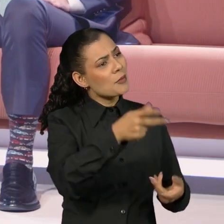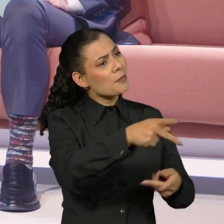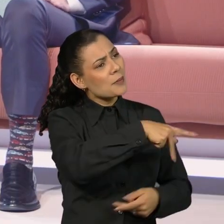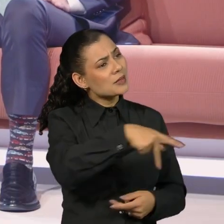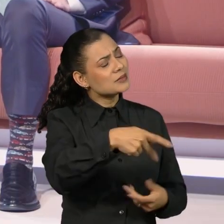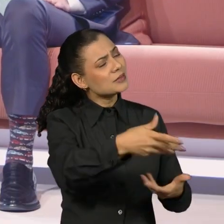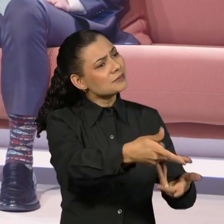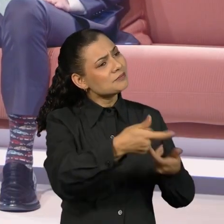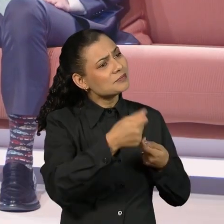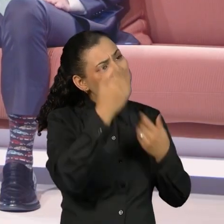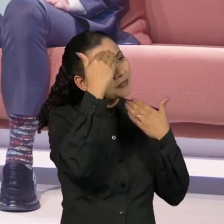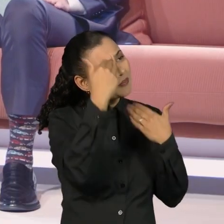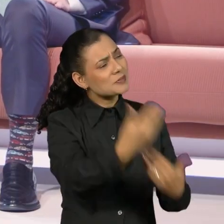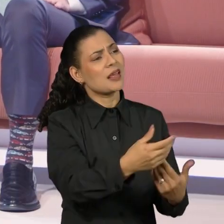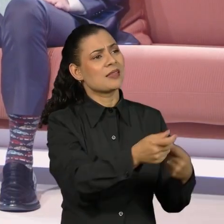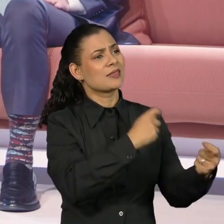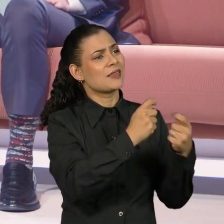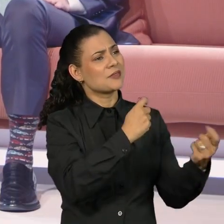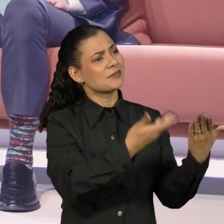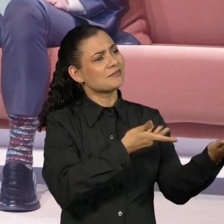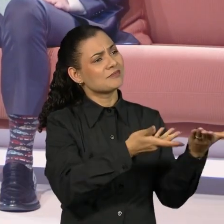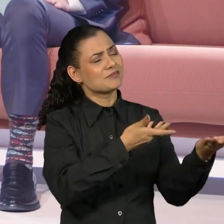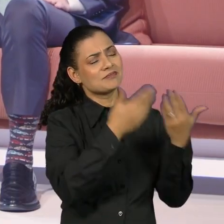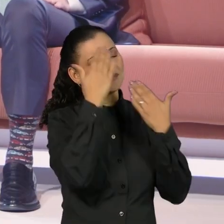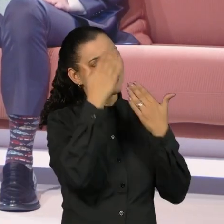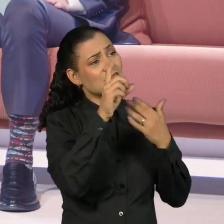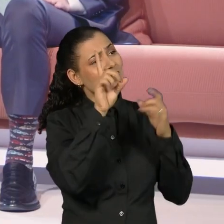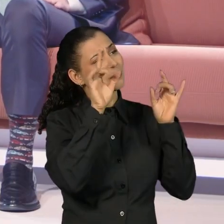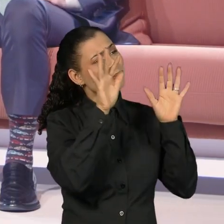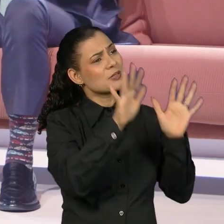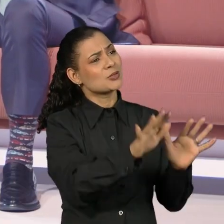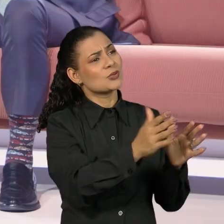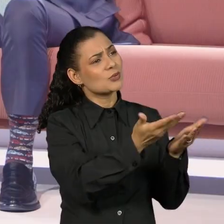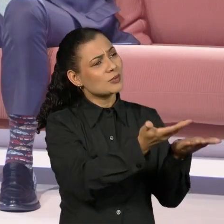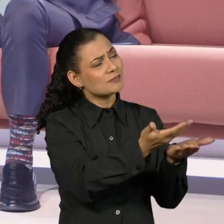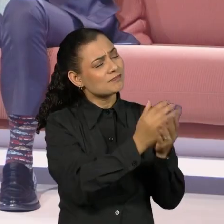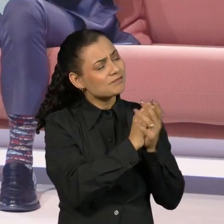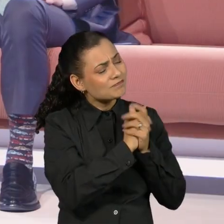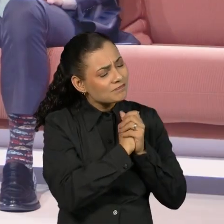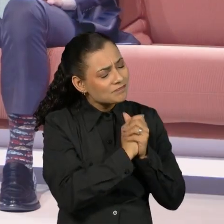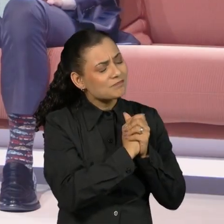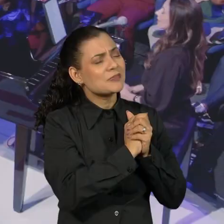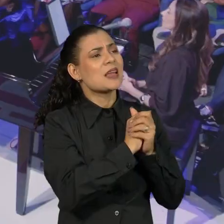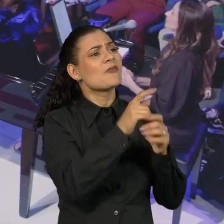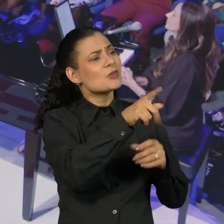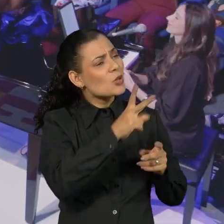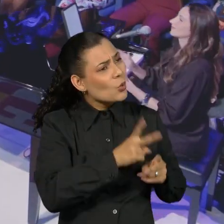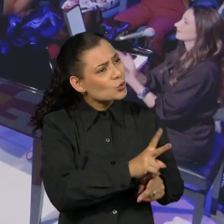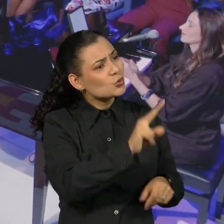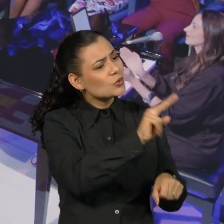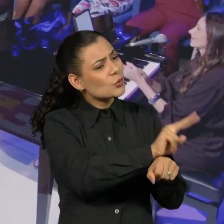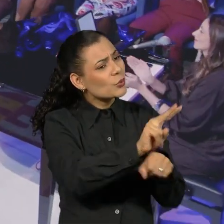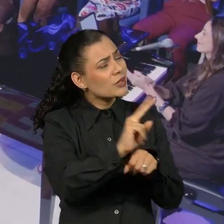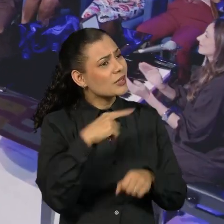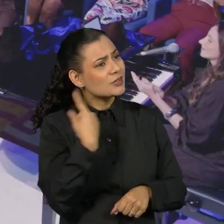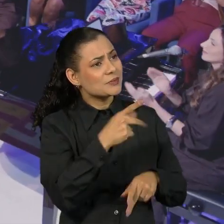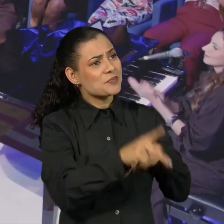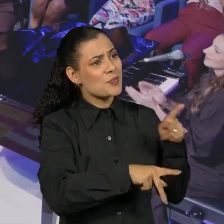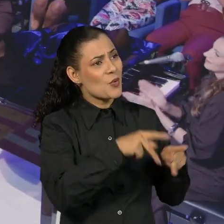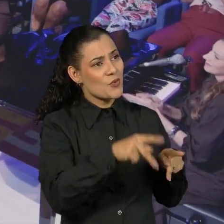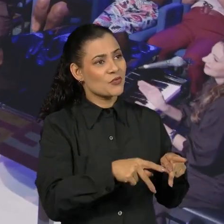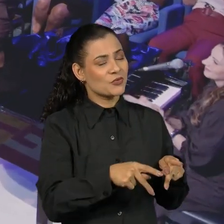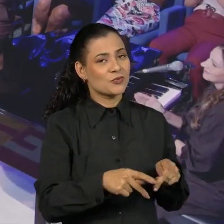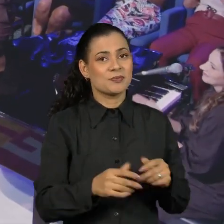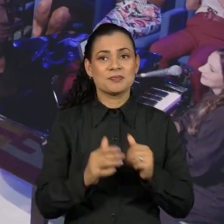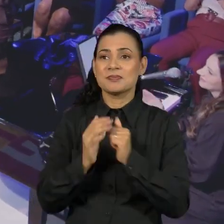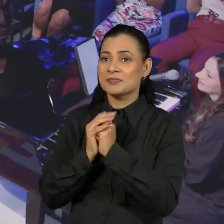pela honra de poder te entrevistar. Que Deus te abençoe muito, que o Senhor continue cuidando da gente.